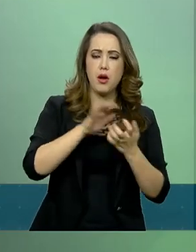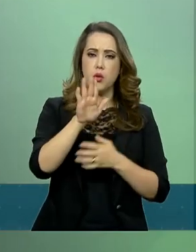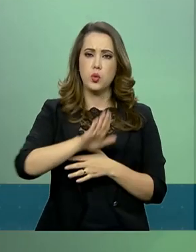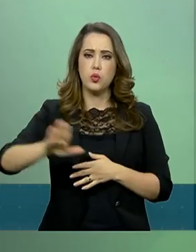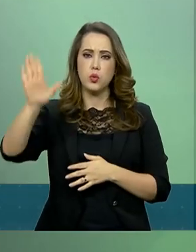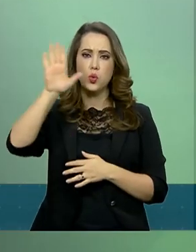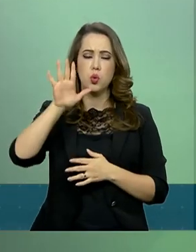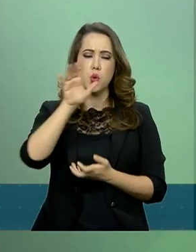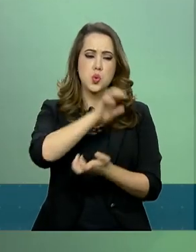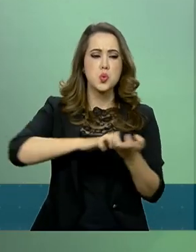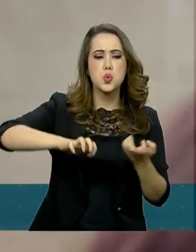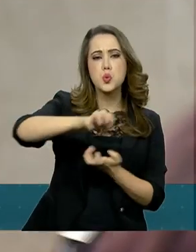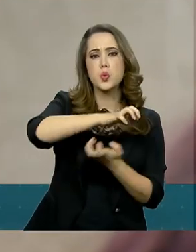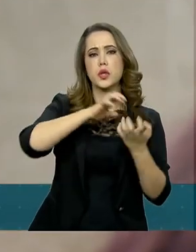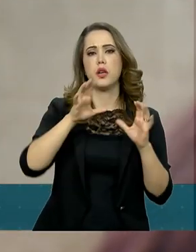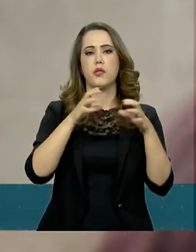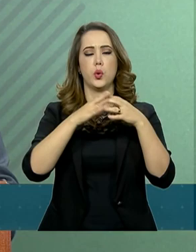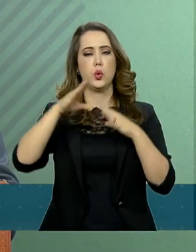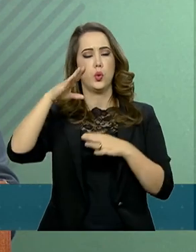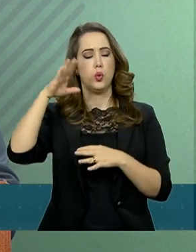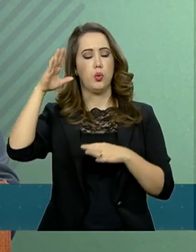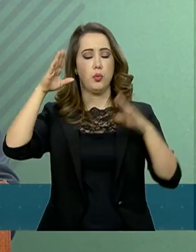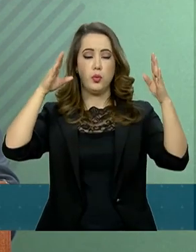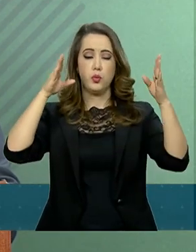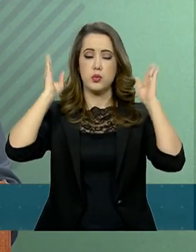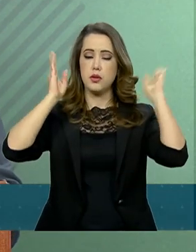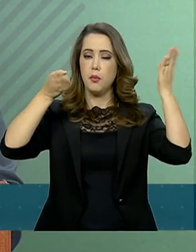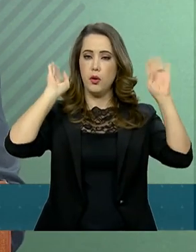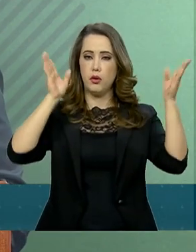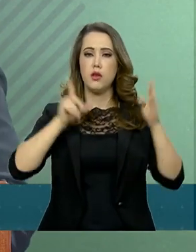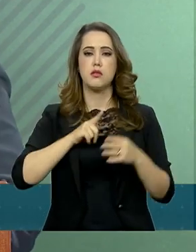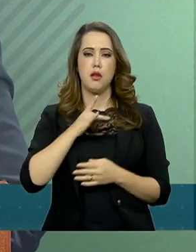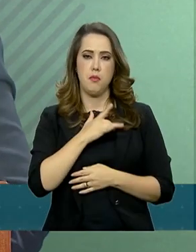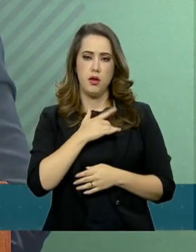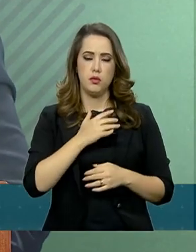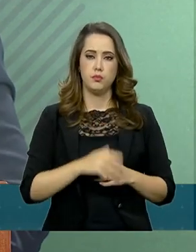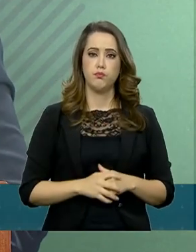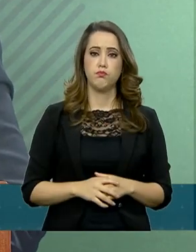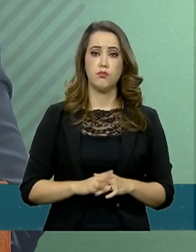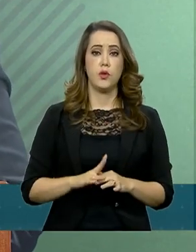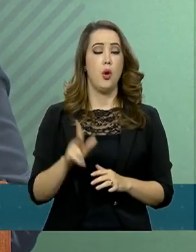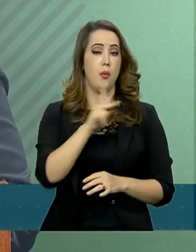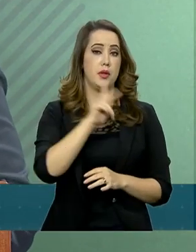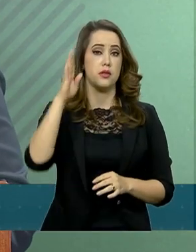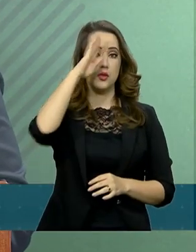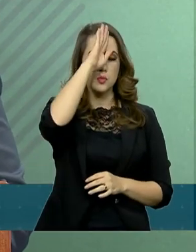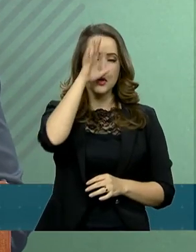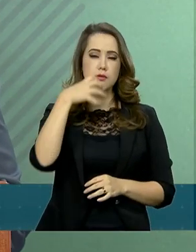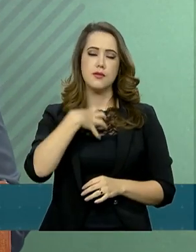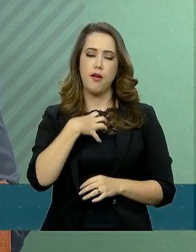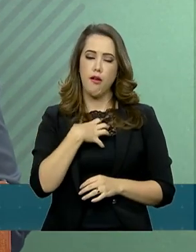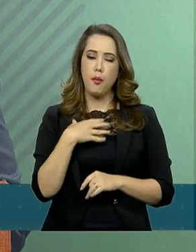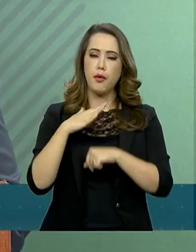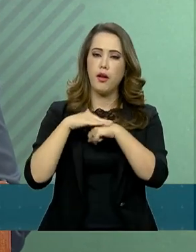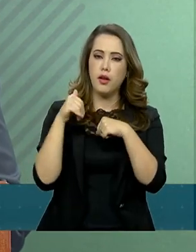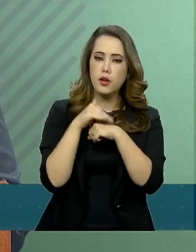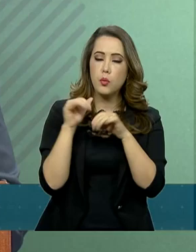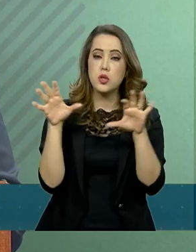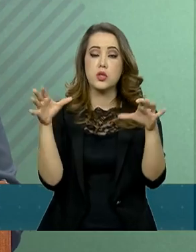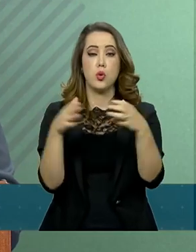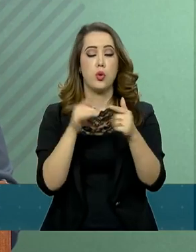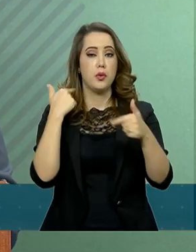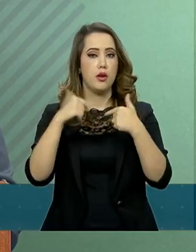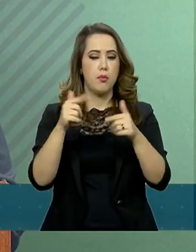uma greve dos caminhoneiros o presidente tem sempre uma o especial por essa classe trabalhadora que